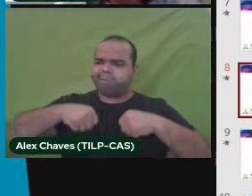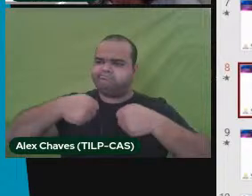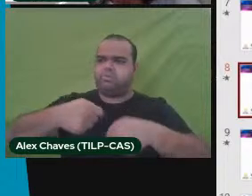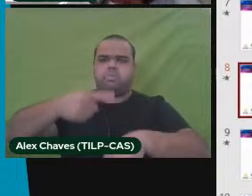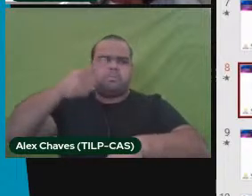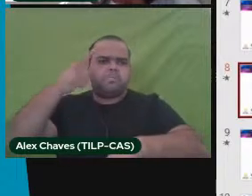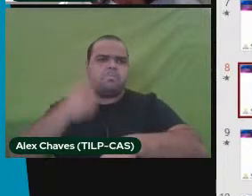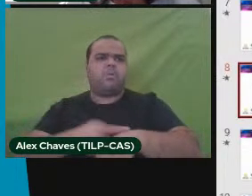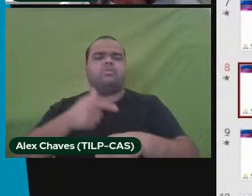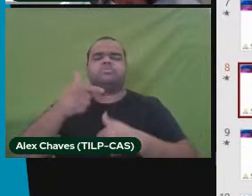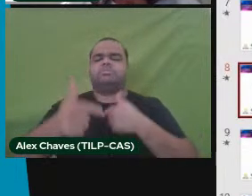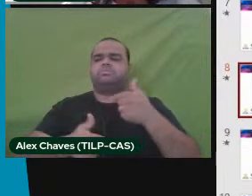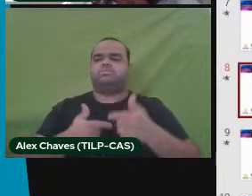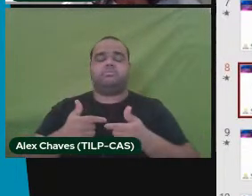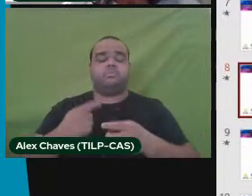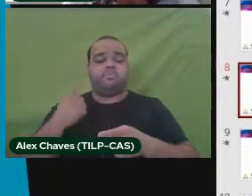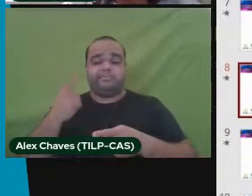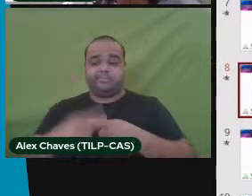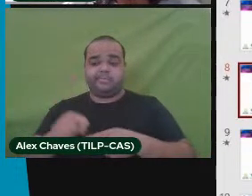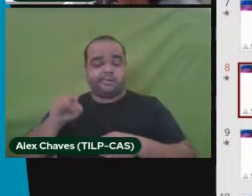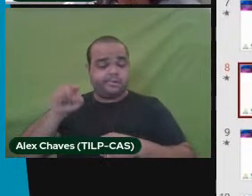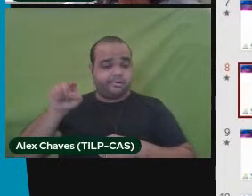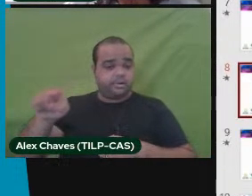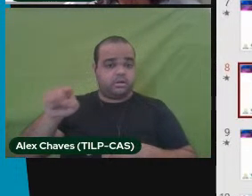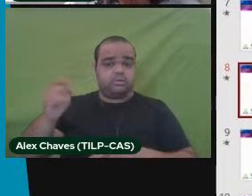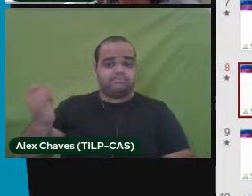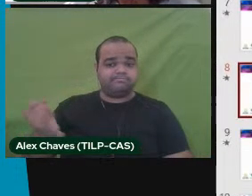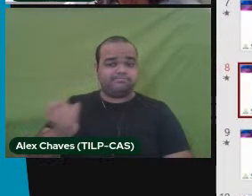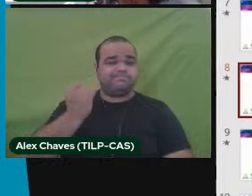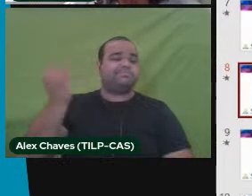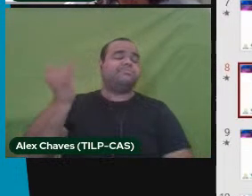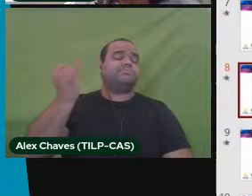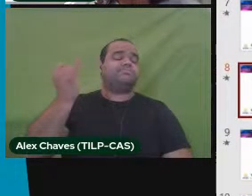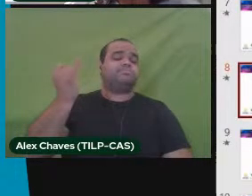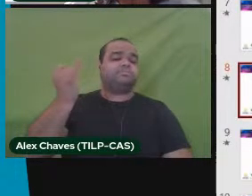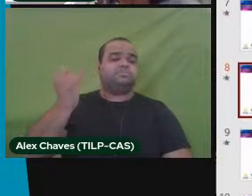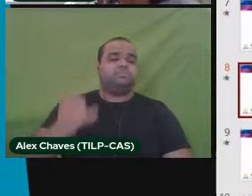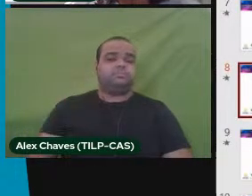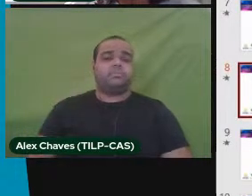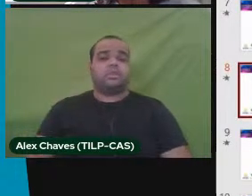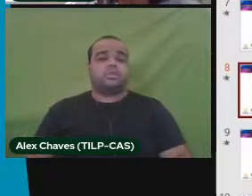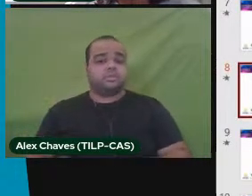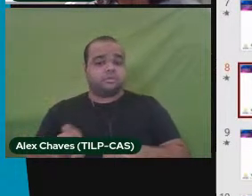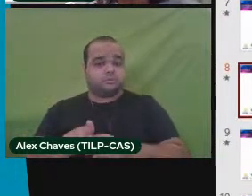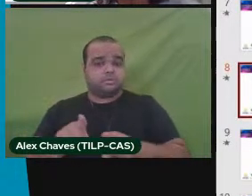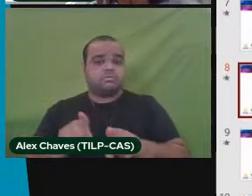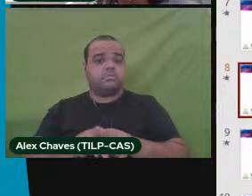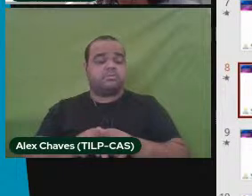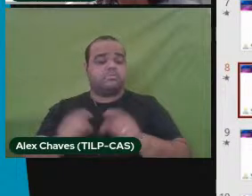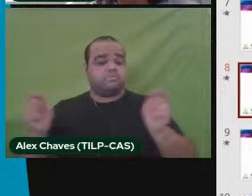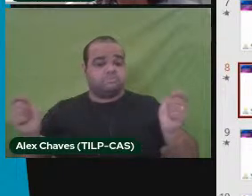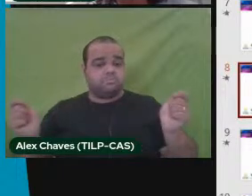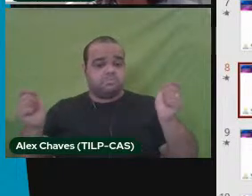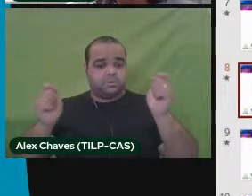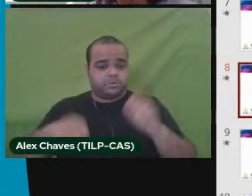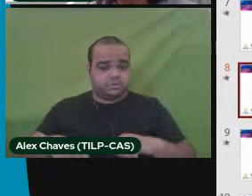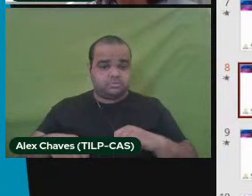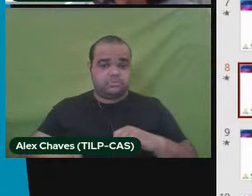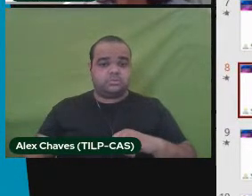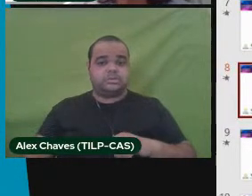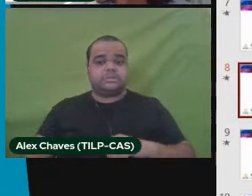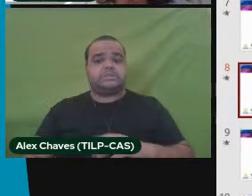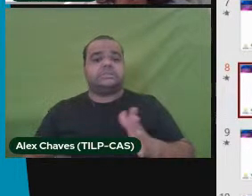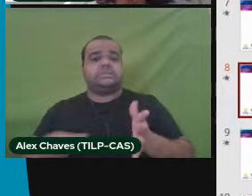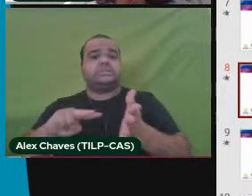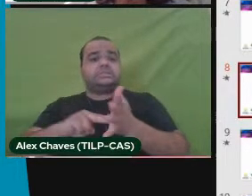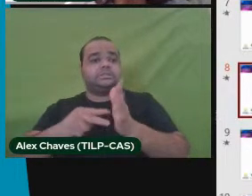atitude, ela poderá ser, ela é tão importante, mas ela poderá ser uma arma,